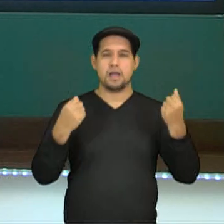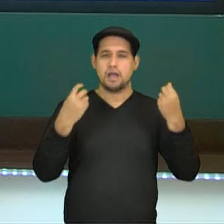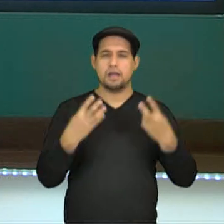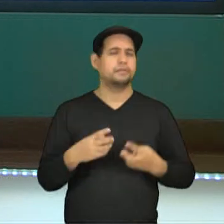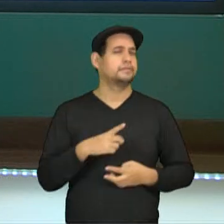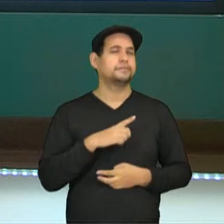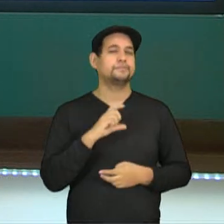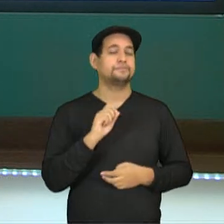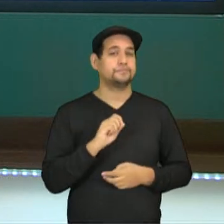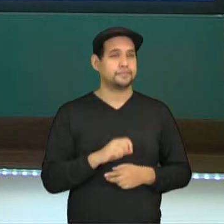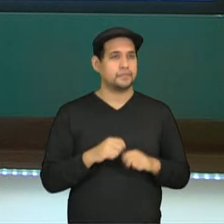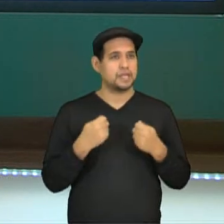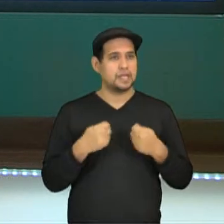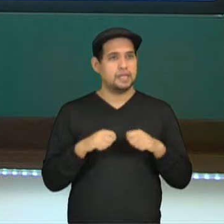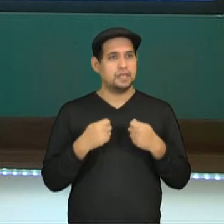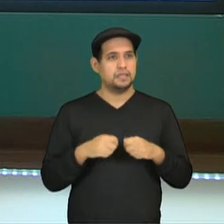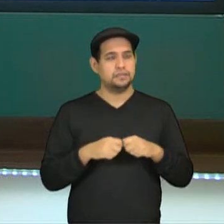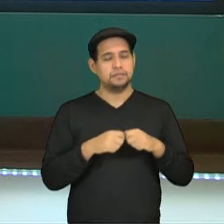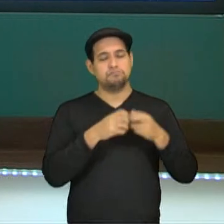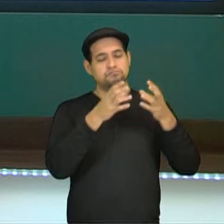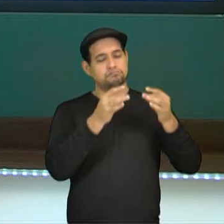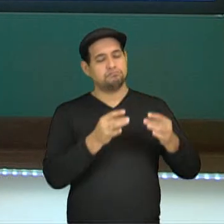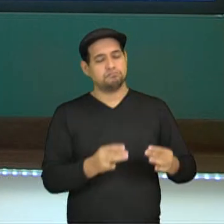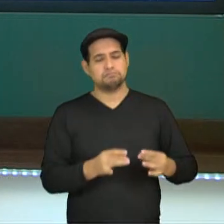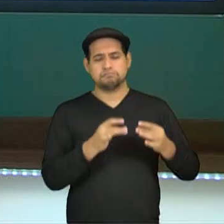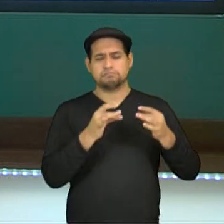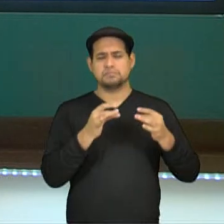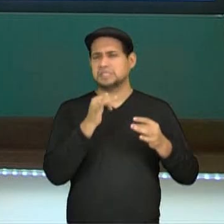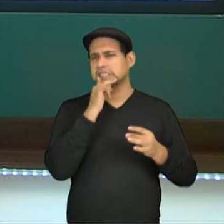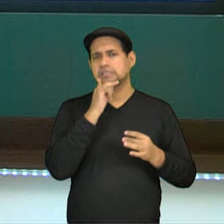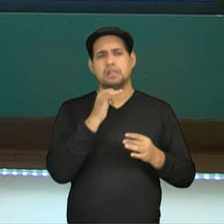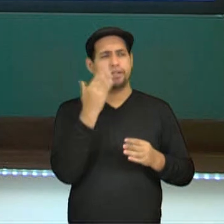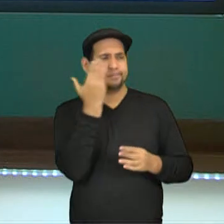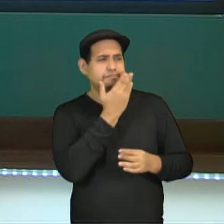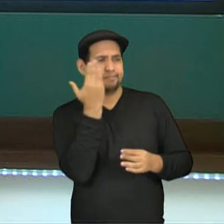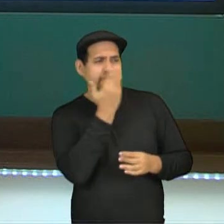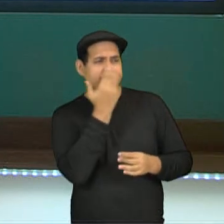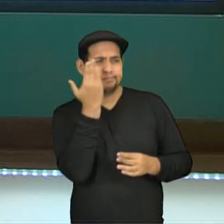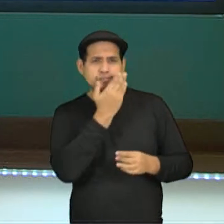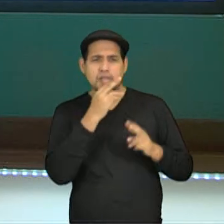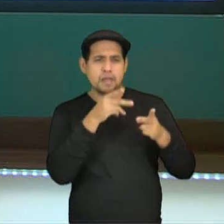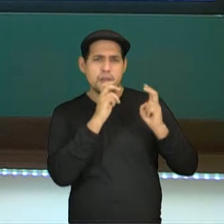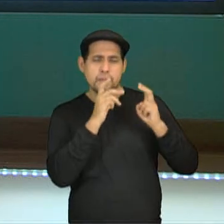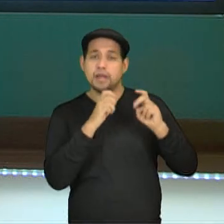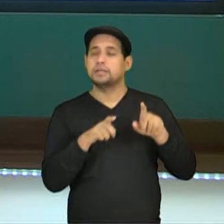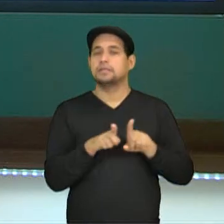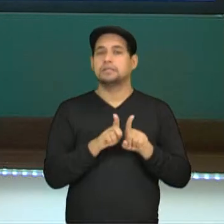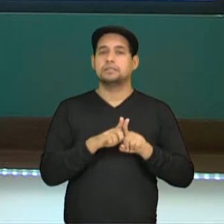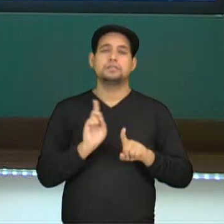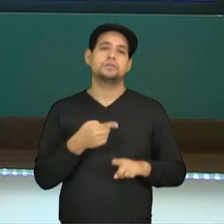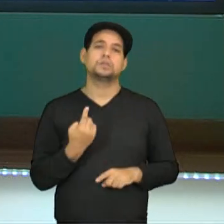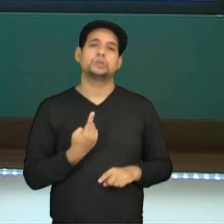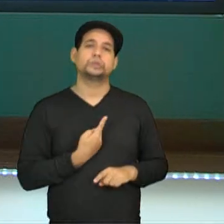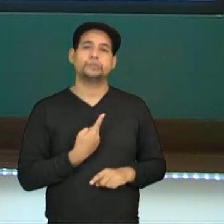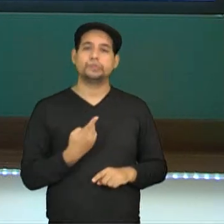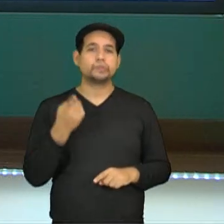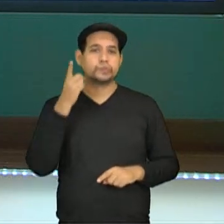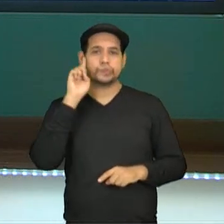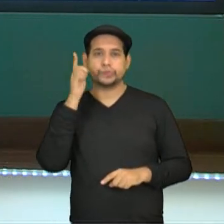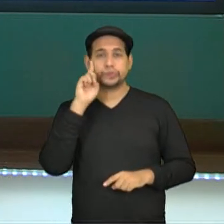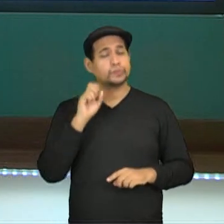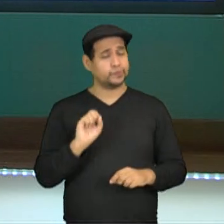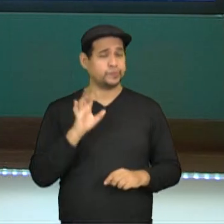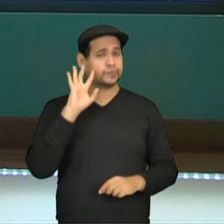gente tem que elementos que não são visíveis, perceptíveis no nosso mundo natural